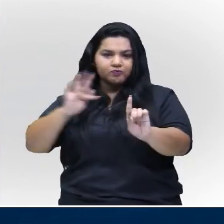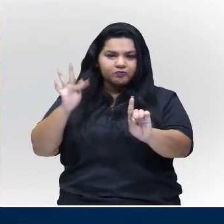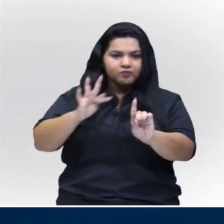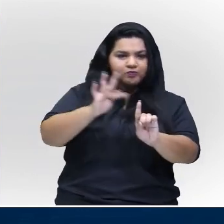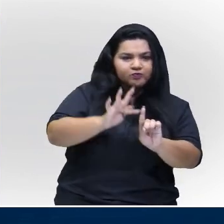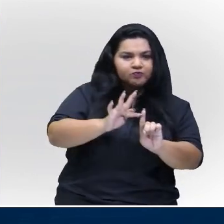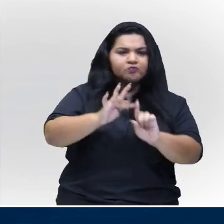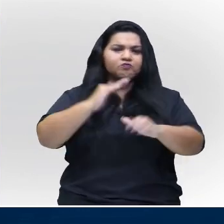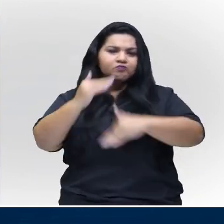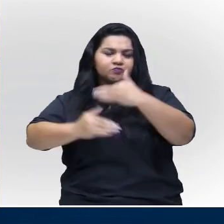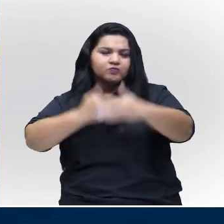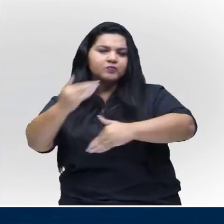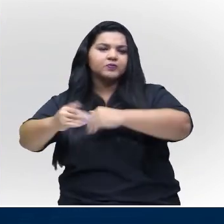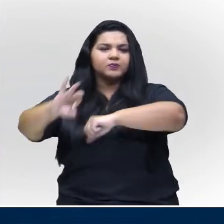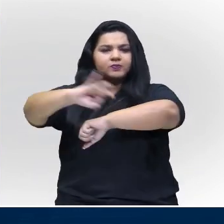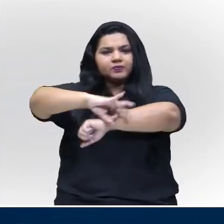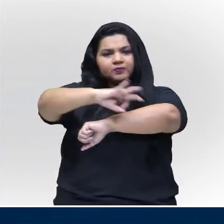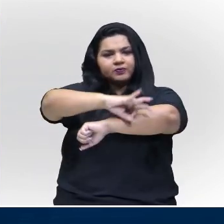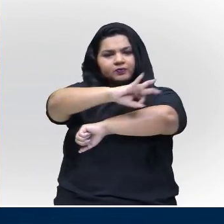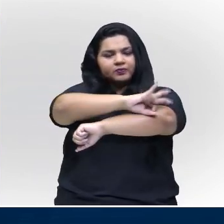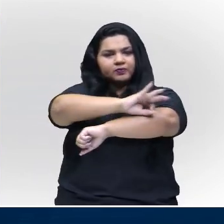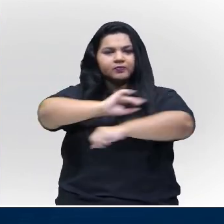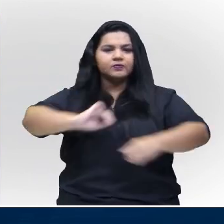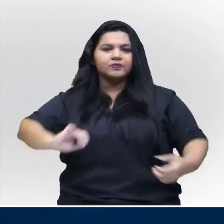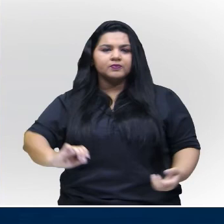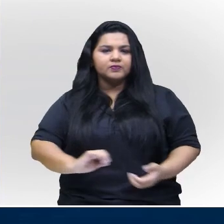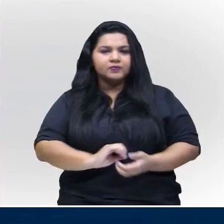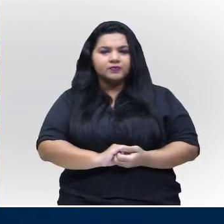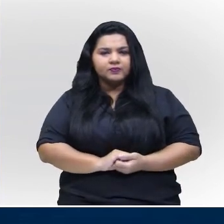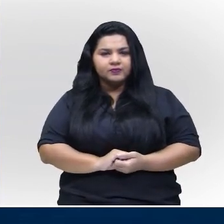estruturas, função e processo biológico.